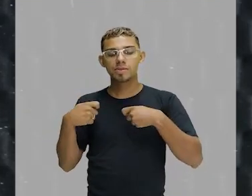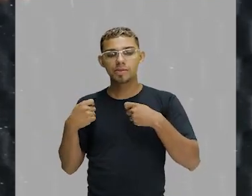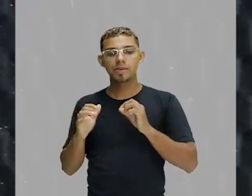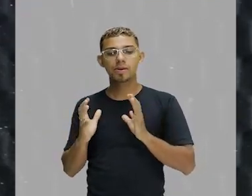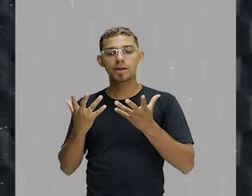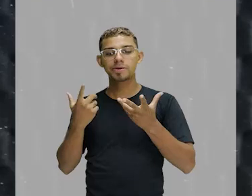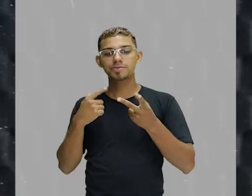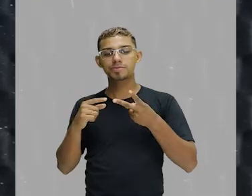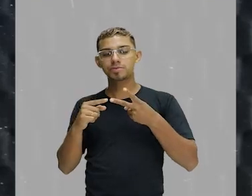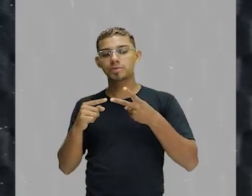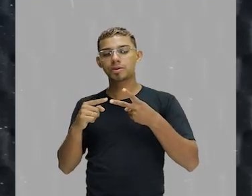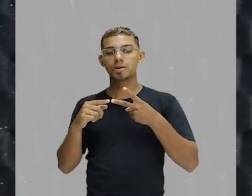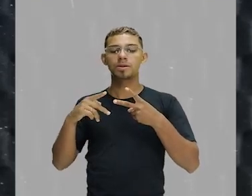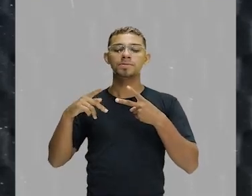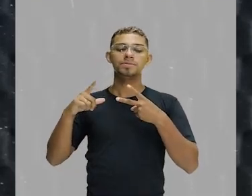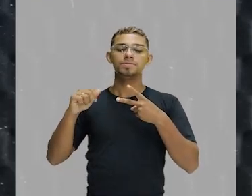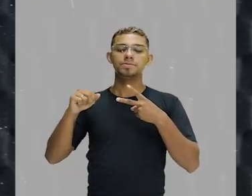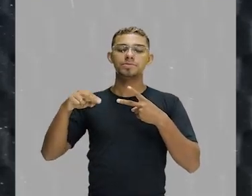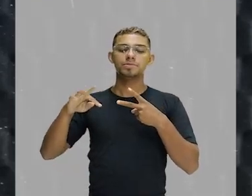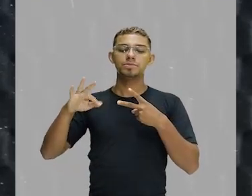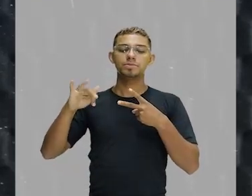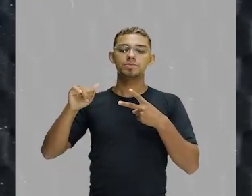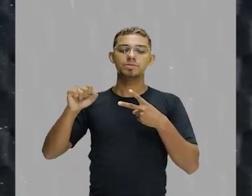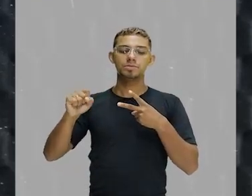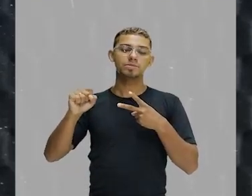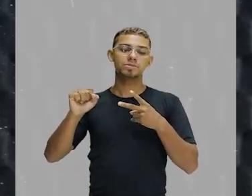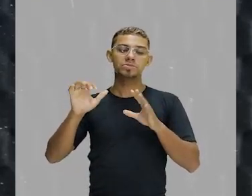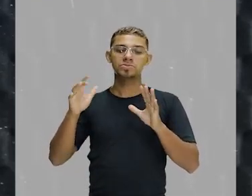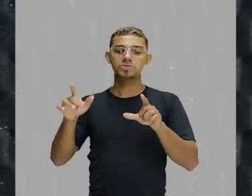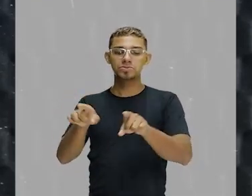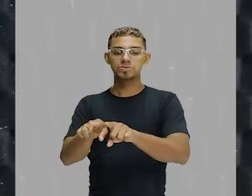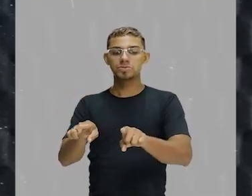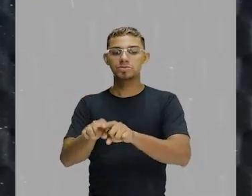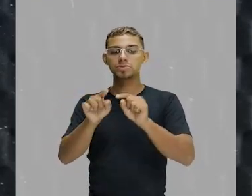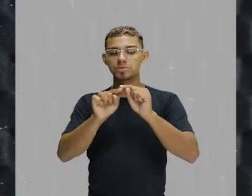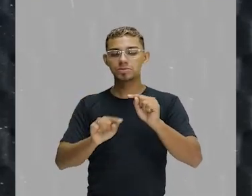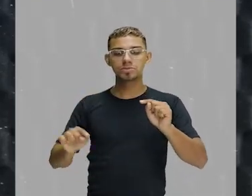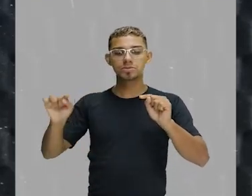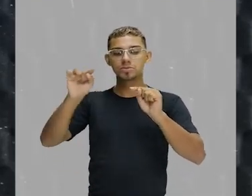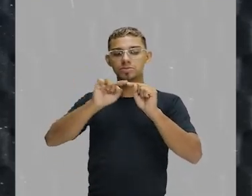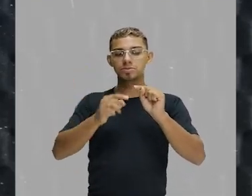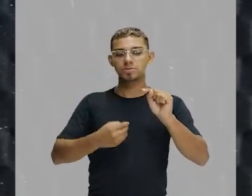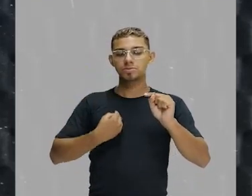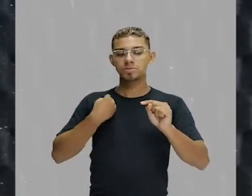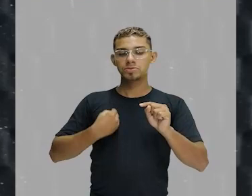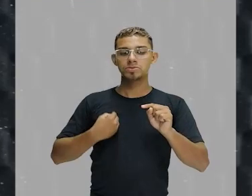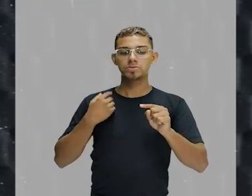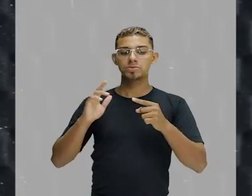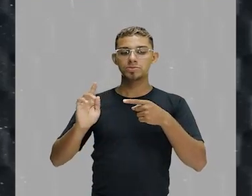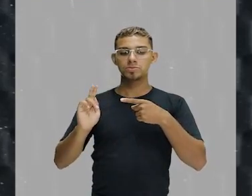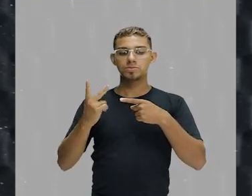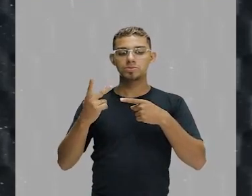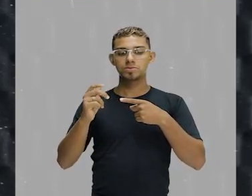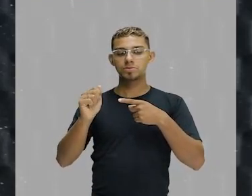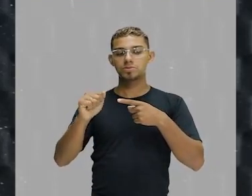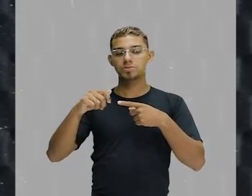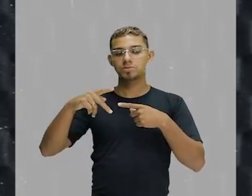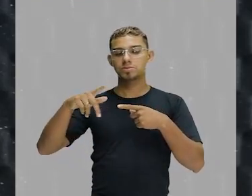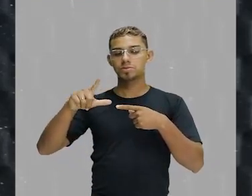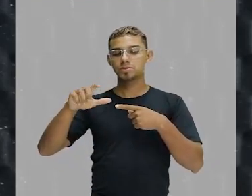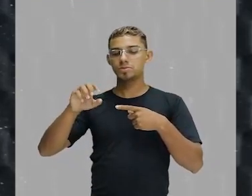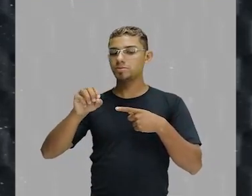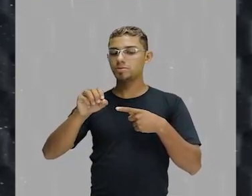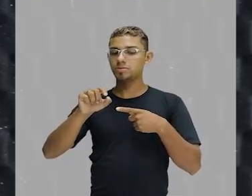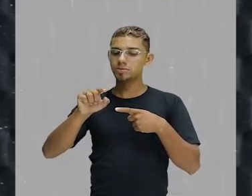no caso das plantas, certo? E existe um outro ciclo de vida, que é o ciclo de vida haploide.